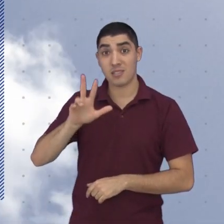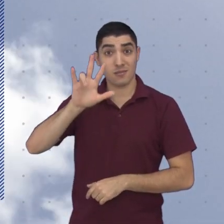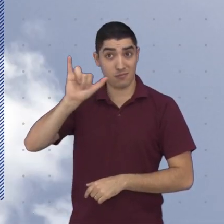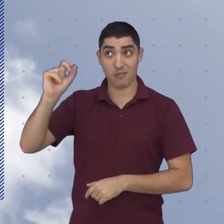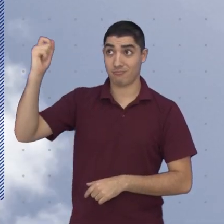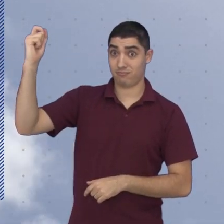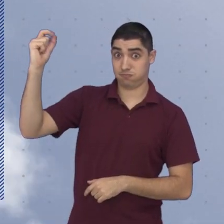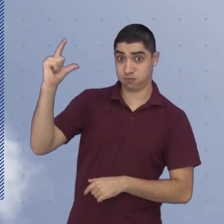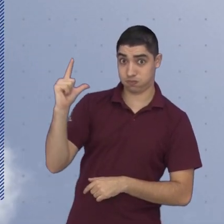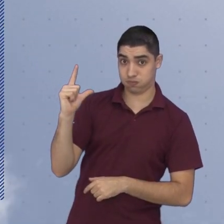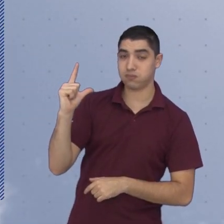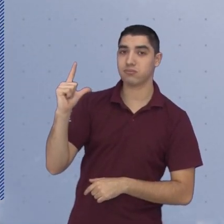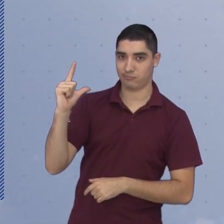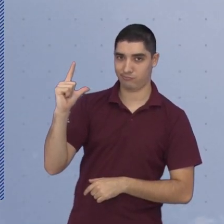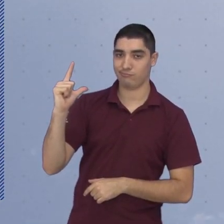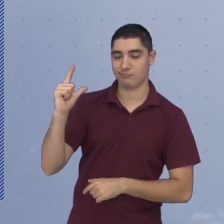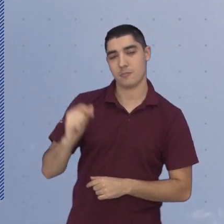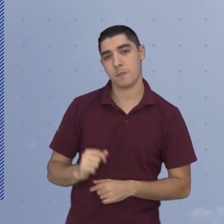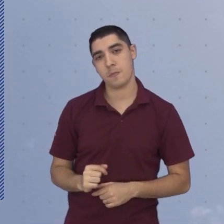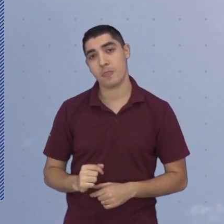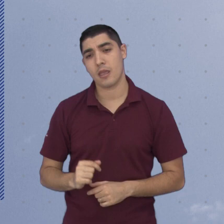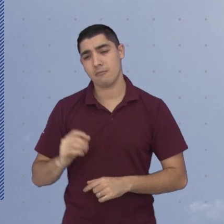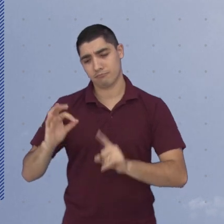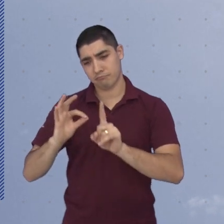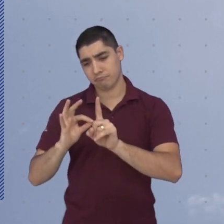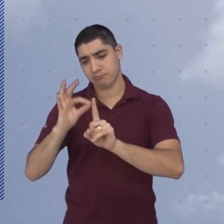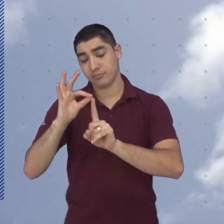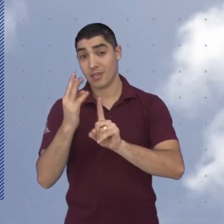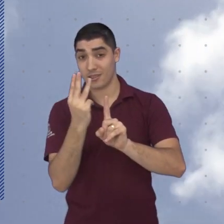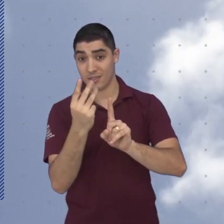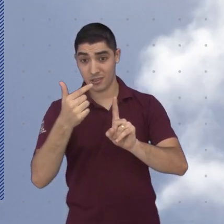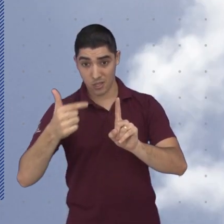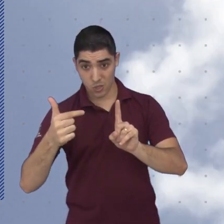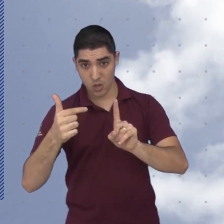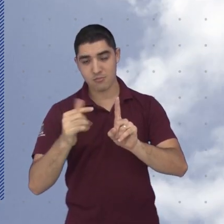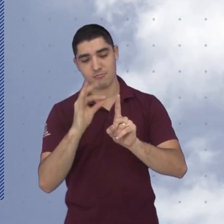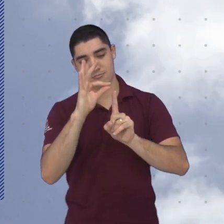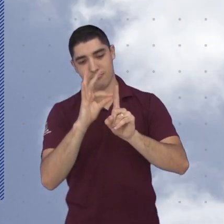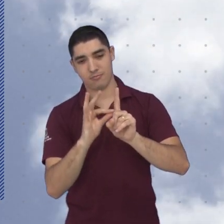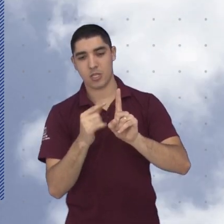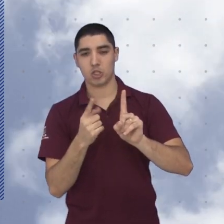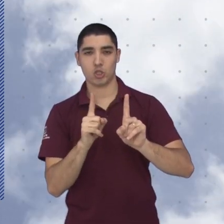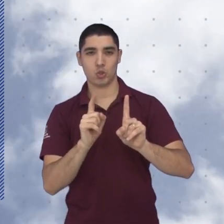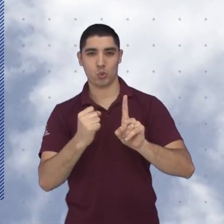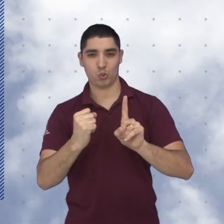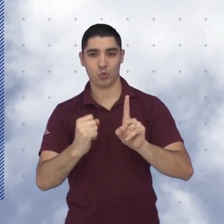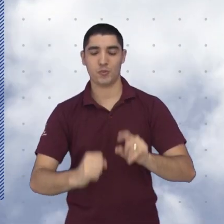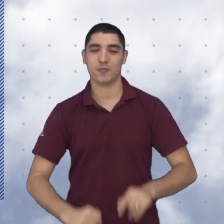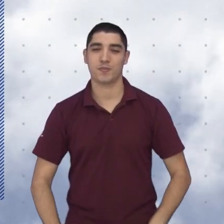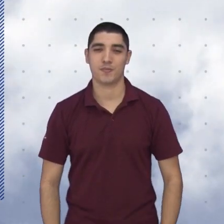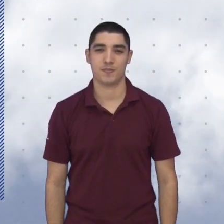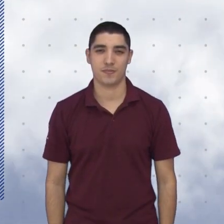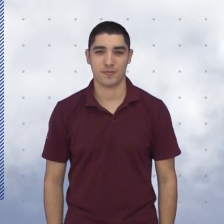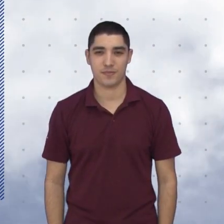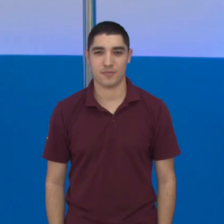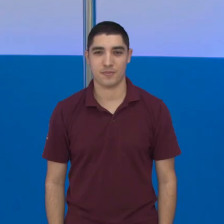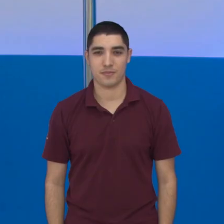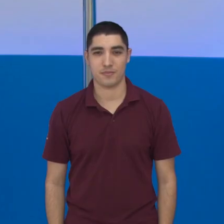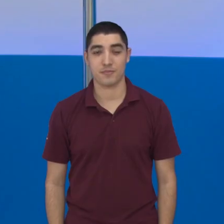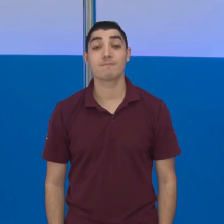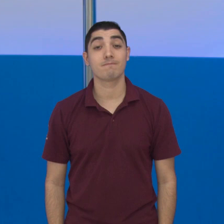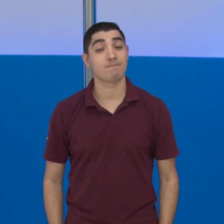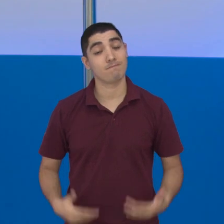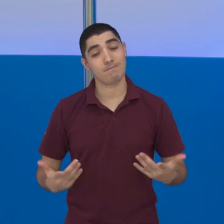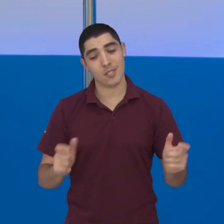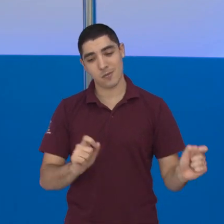de o dia ser de sol a maior parte do tempo a máxima esperada é de 32º e a mínima de 18 e